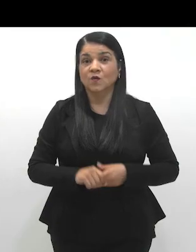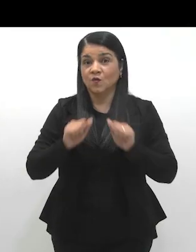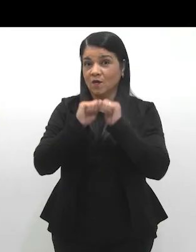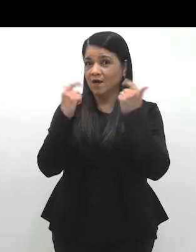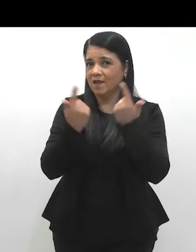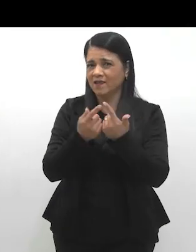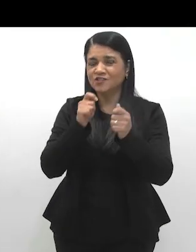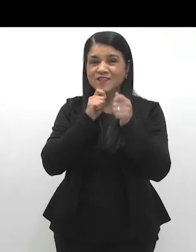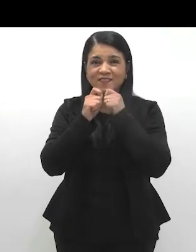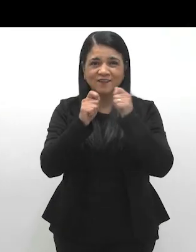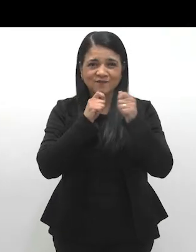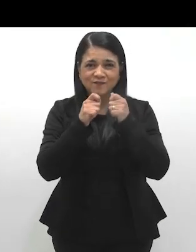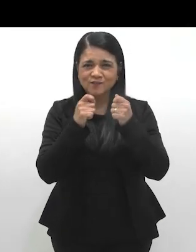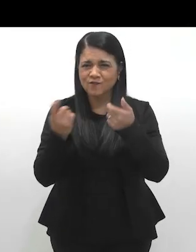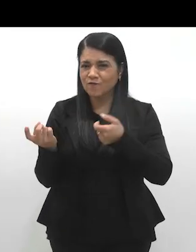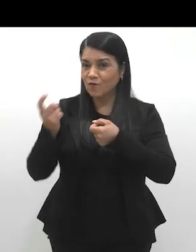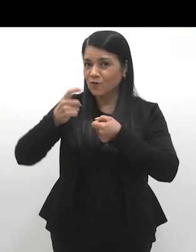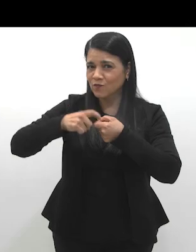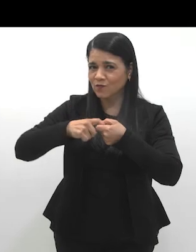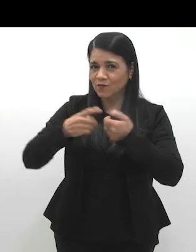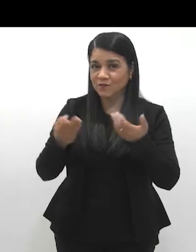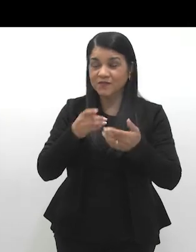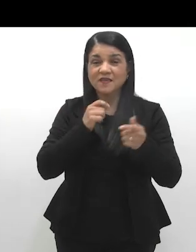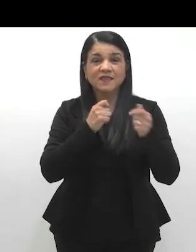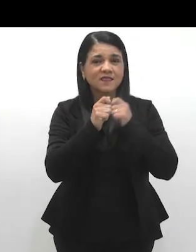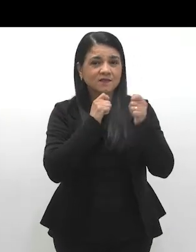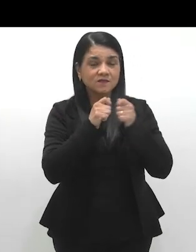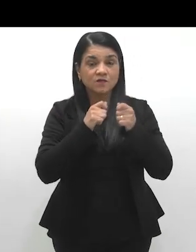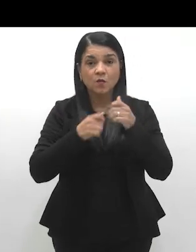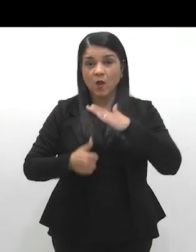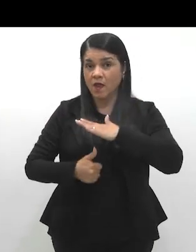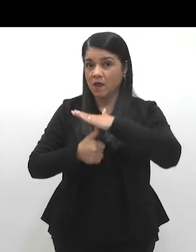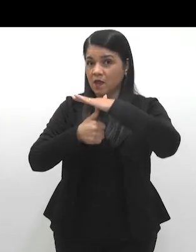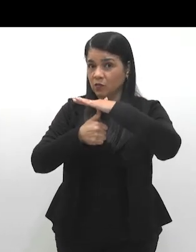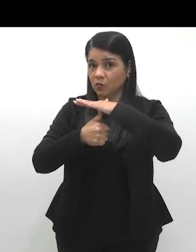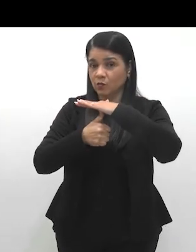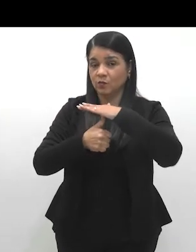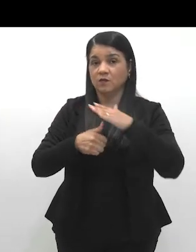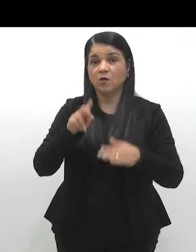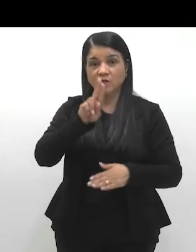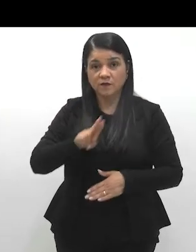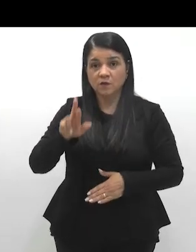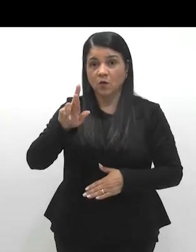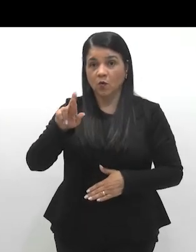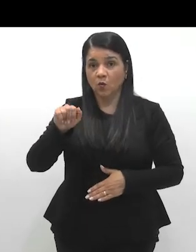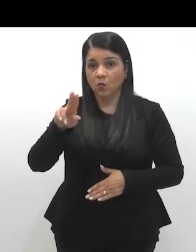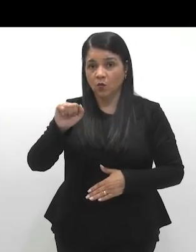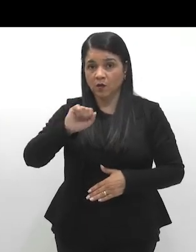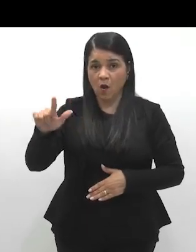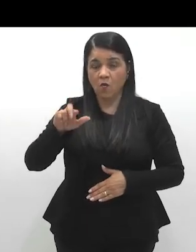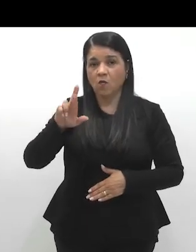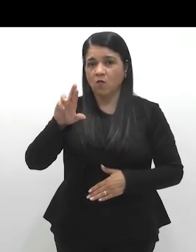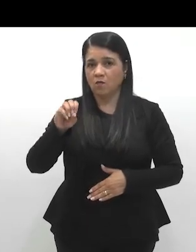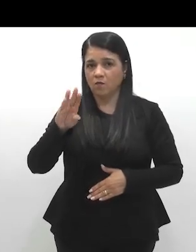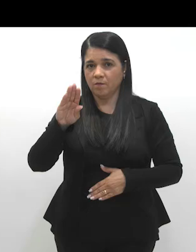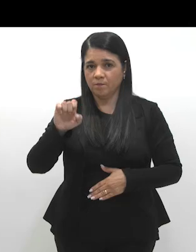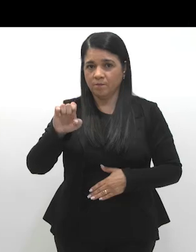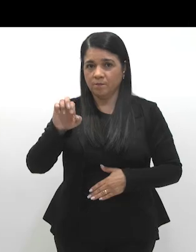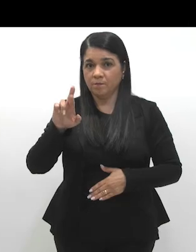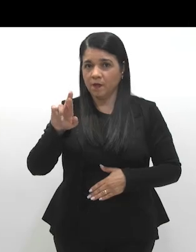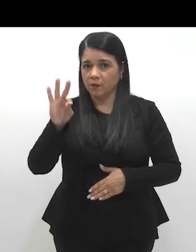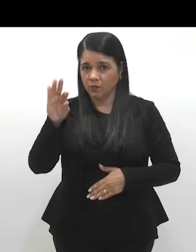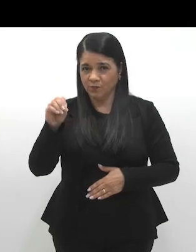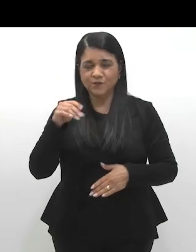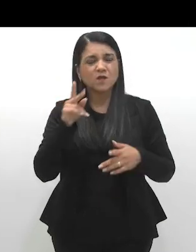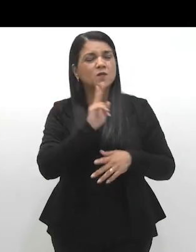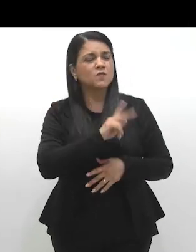O Alerj Entrevista está de volta, hoje entrevistando o reitor da Universidade Federal Rural do Rio de Janeiro, Roberto Rodrigues.